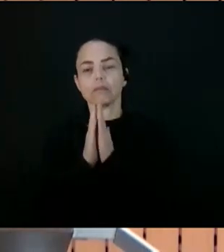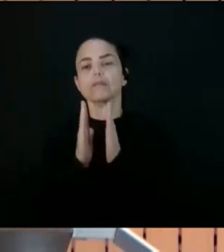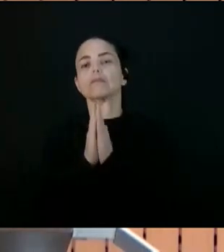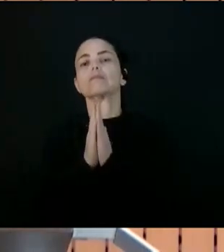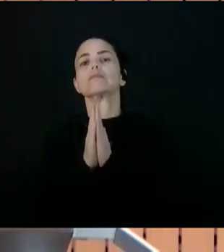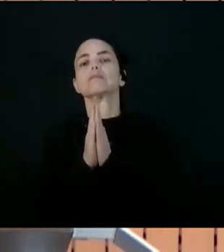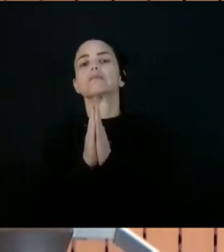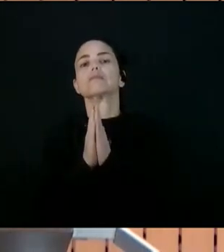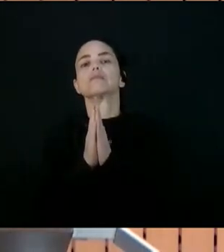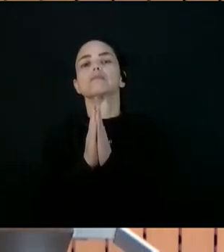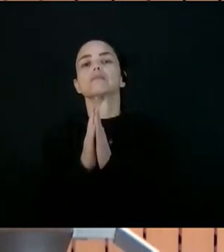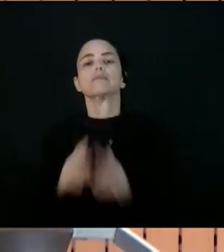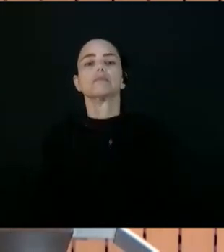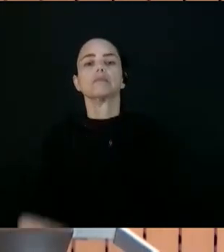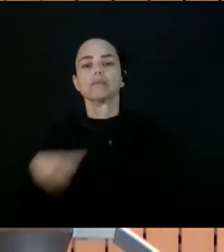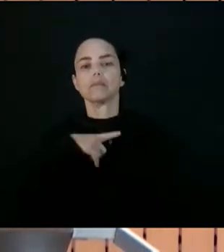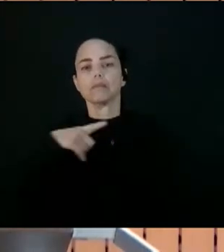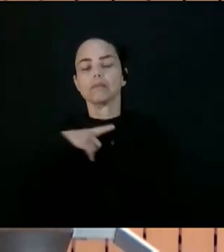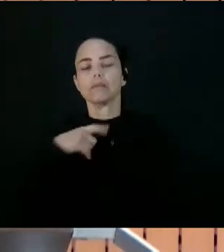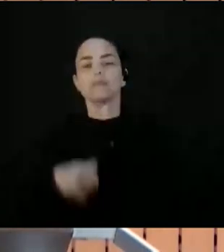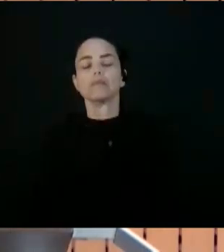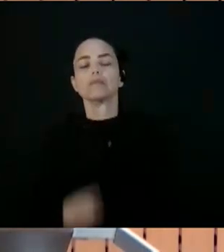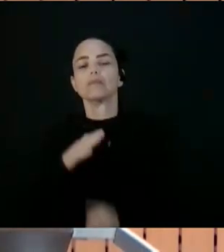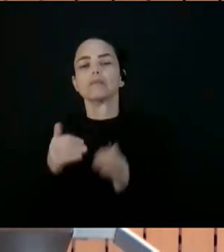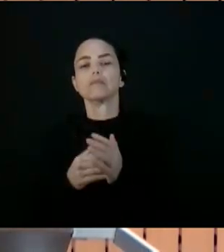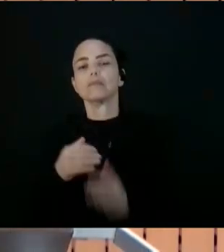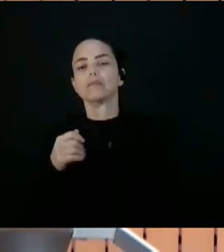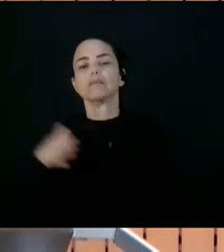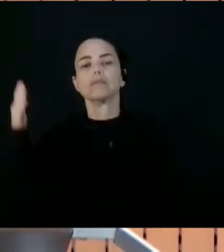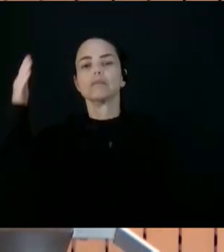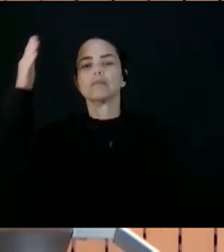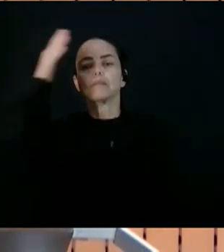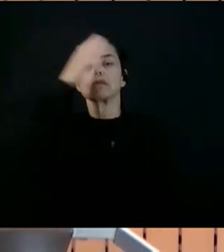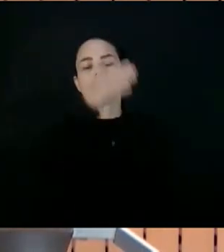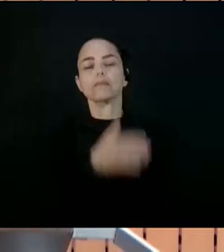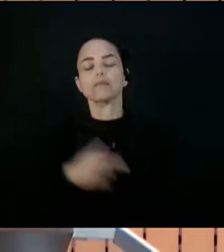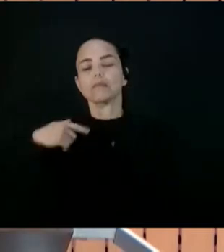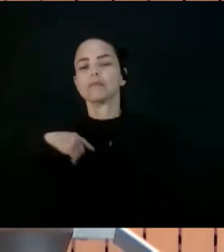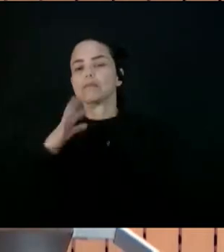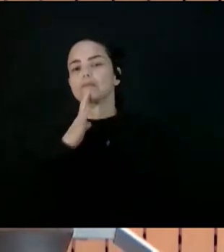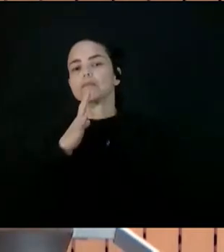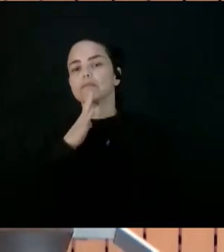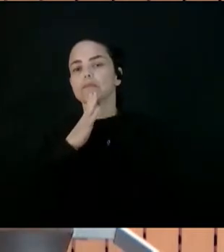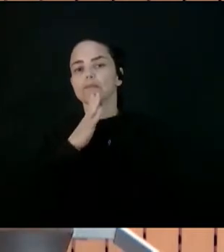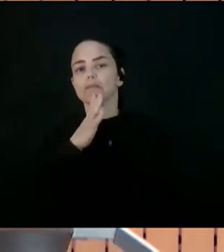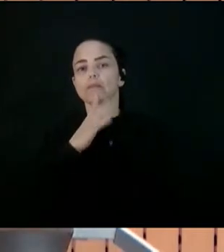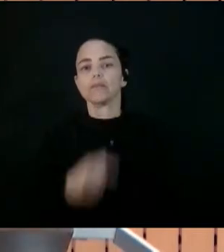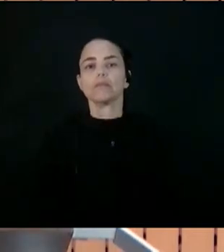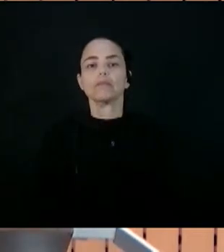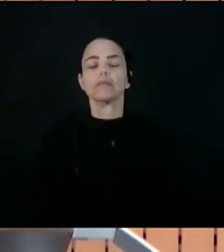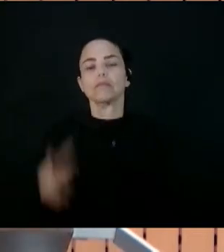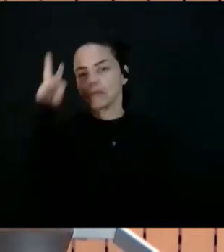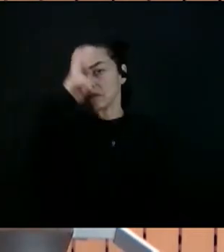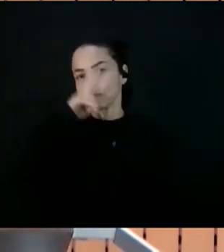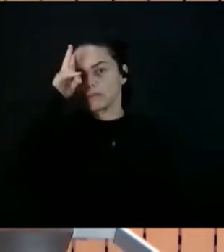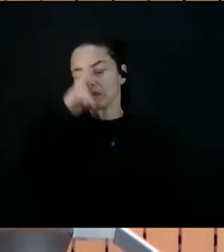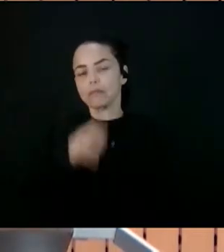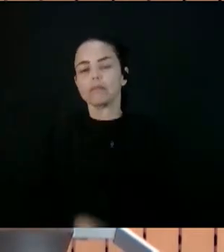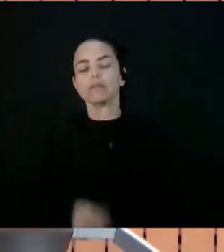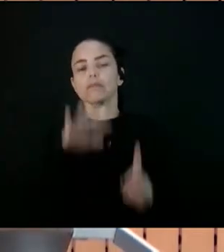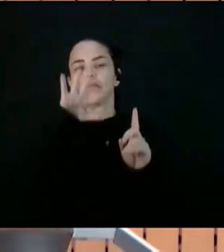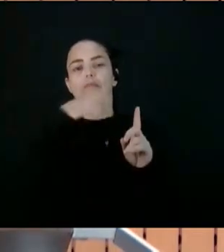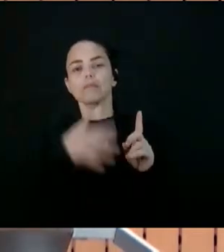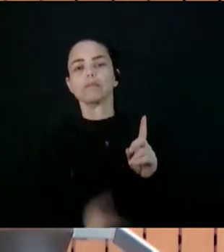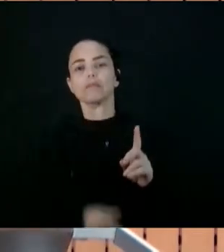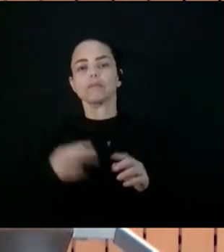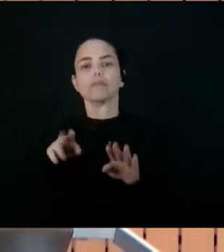ele teve tudo que foi parte, né, João? Foi. Ele teve muitas lembranças, muitas homenagens. Semana passada